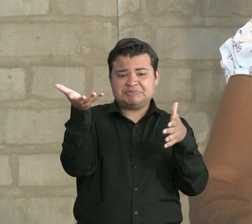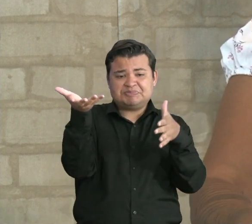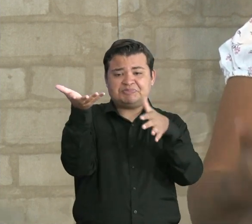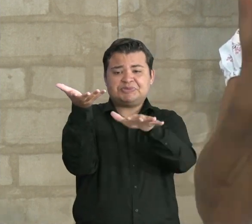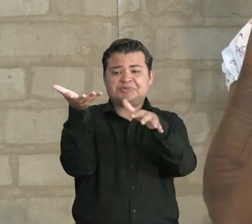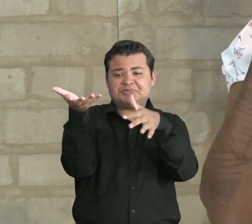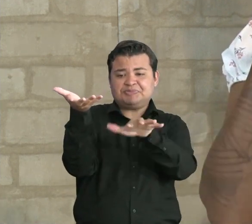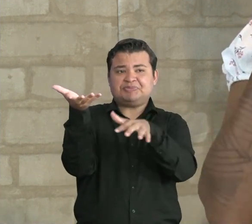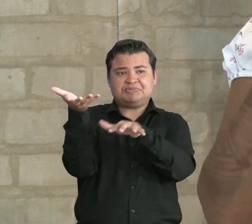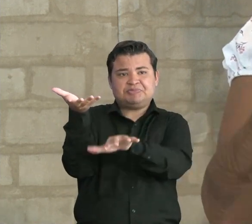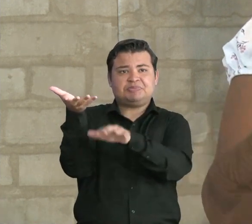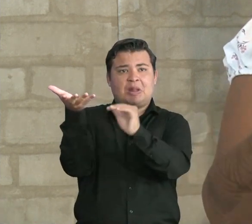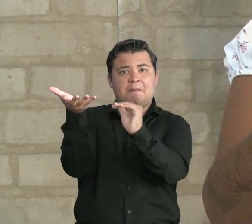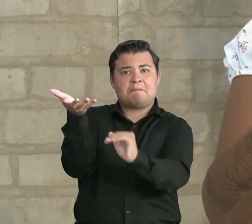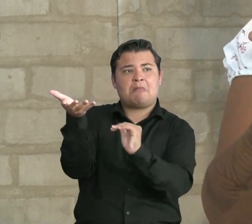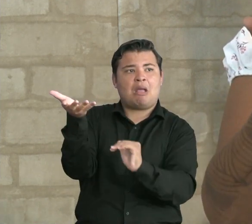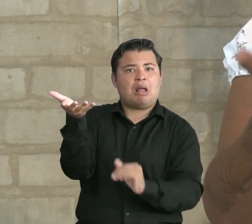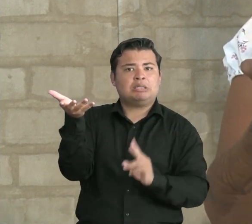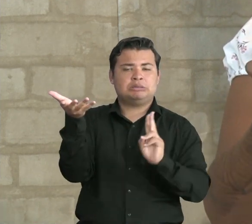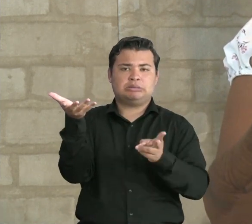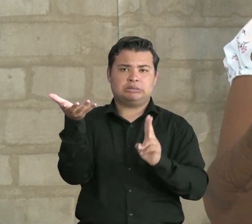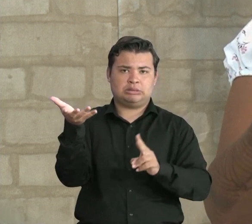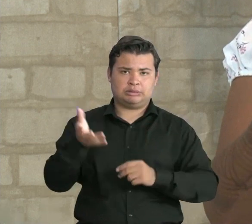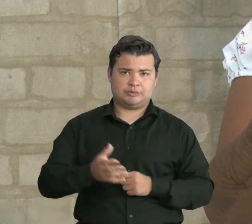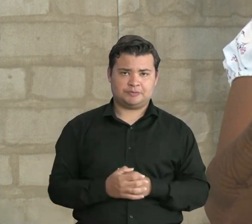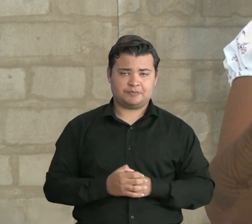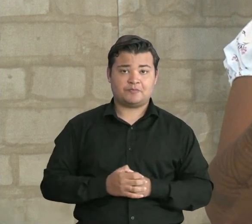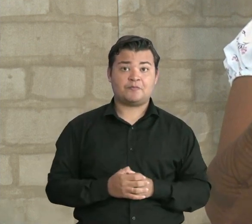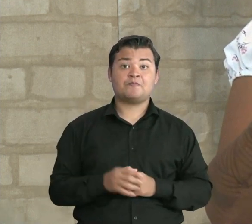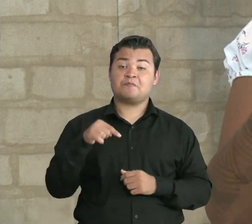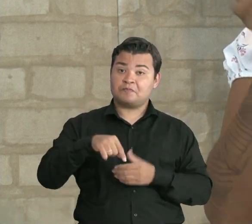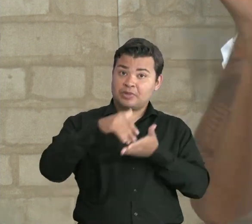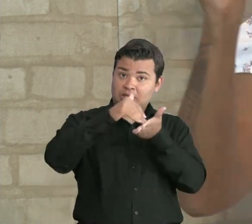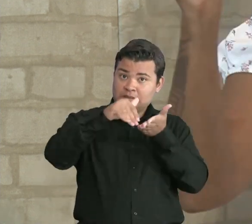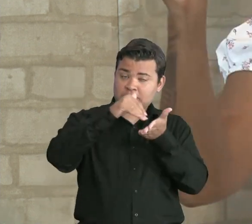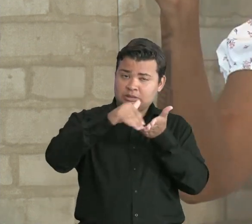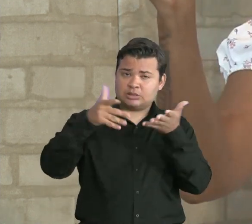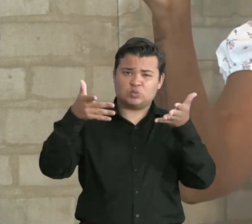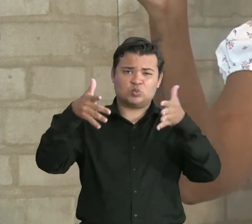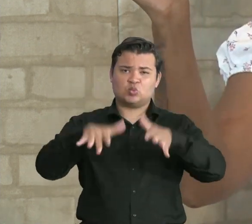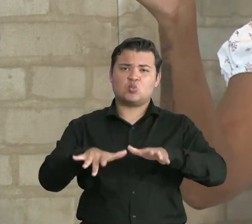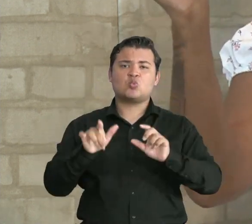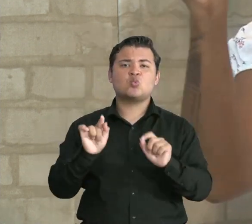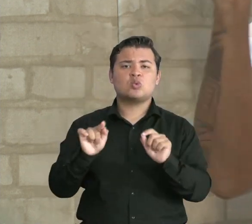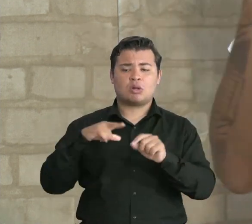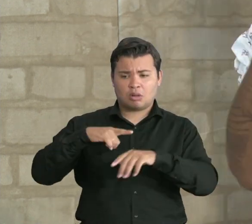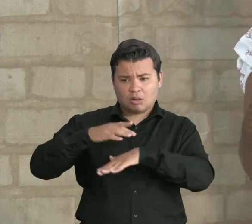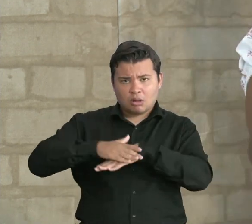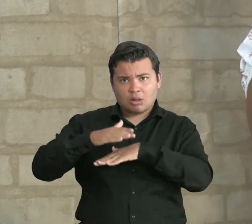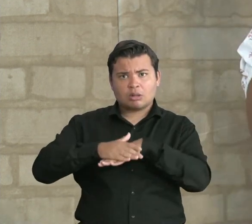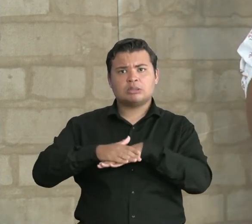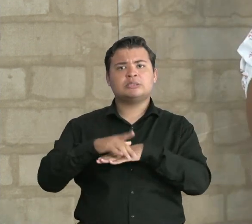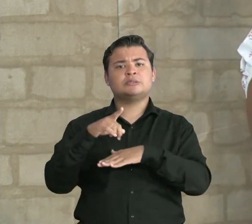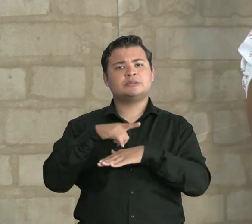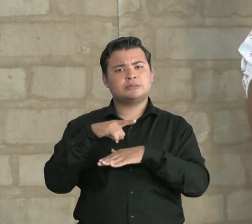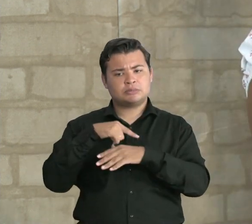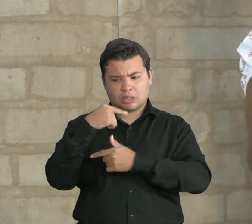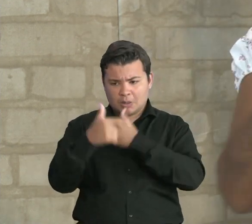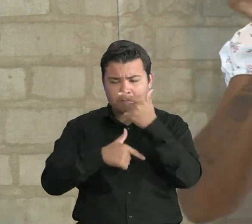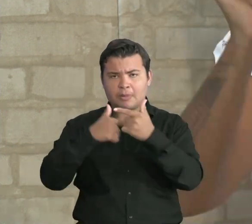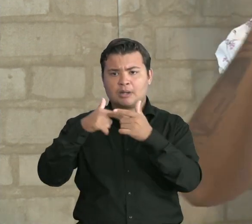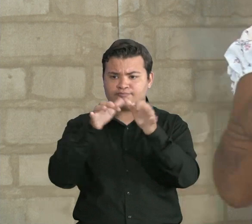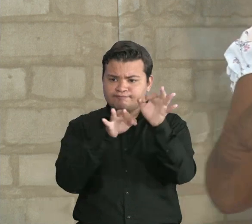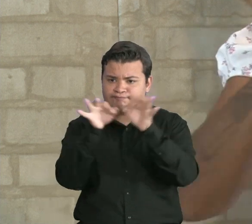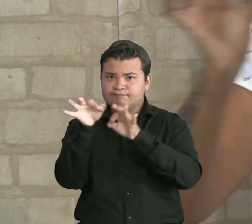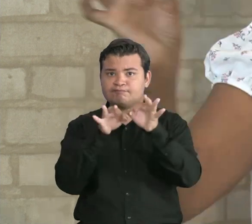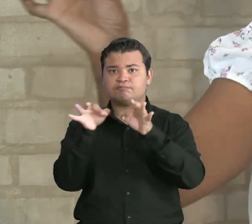socialmente, né? O que a gente tem feito na Secretaria de Inclusão é um exercício de reposicionamento desses sujeitos,